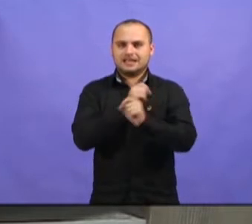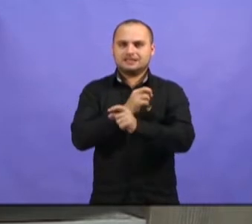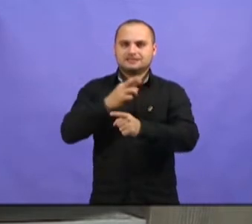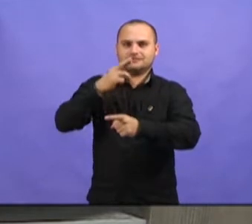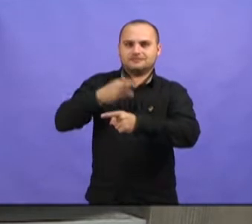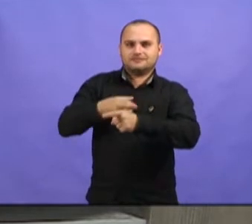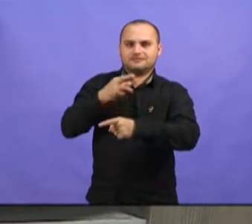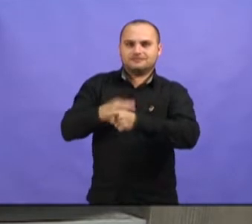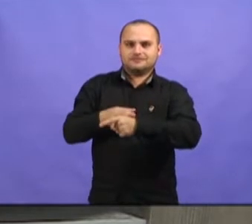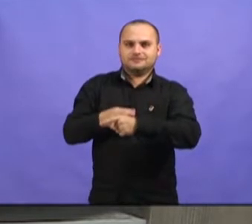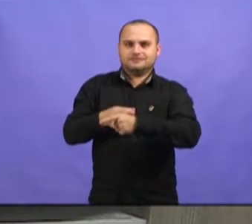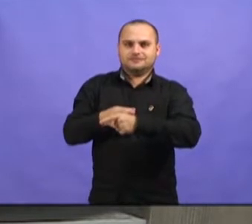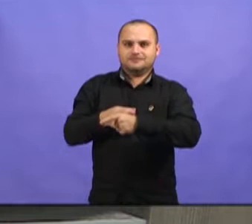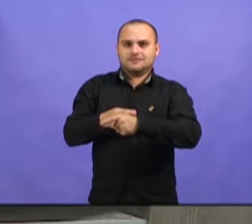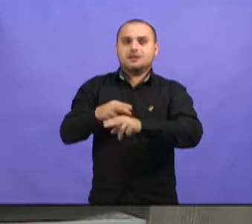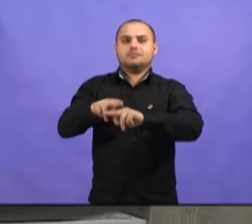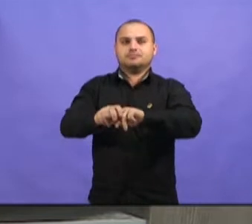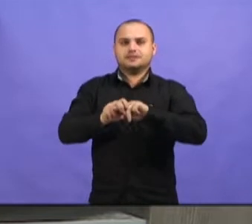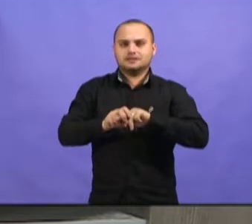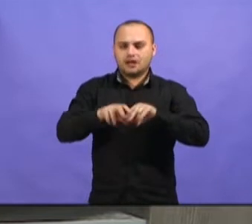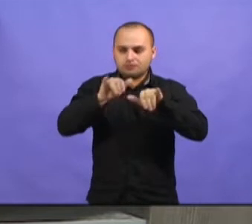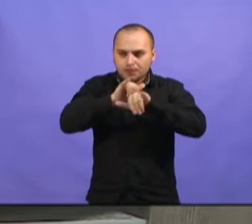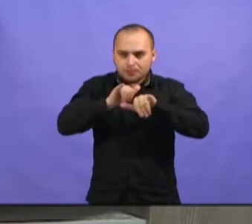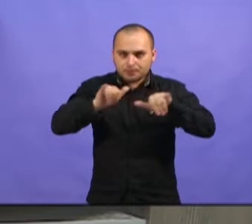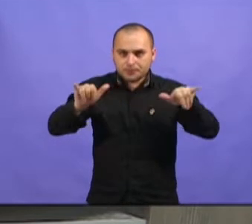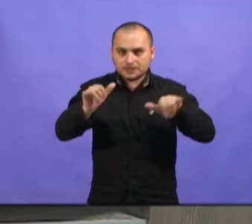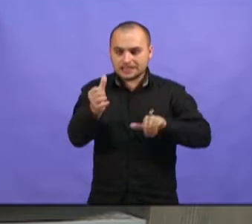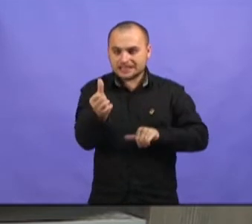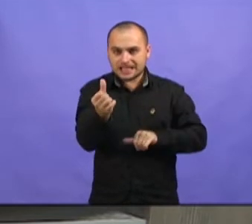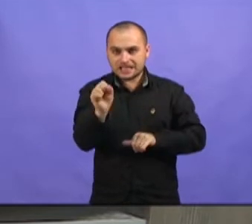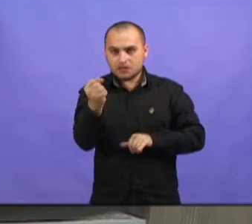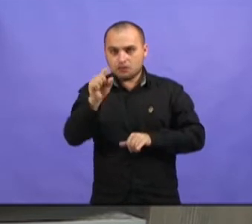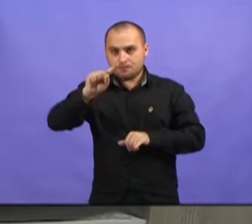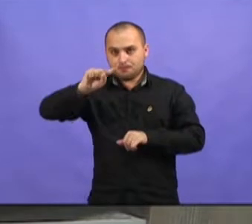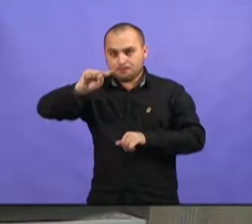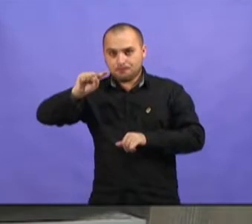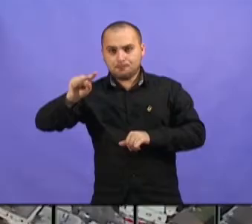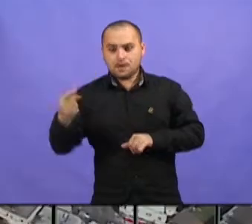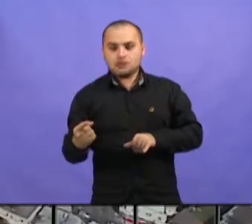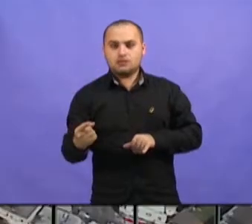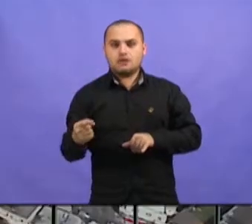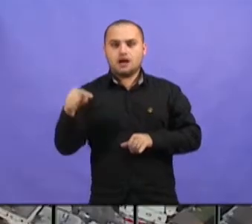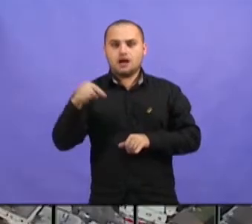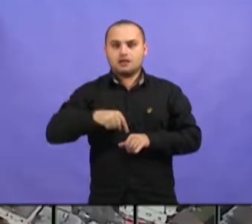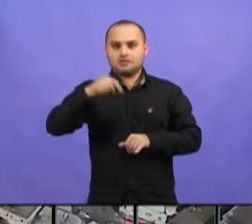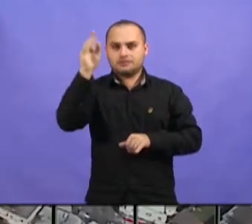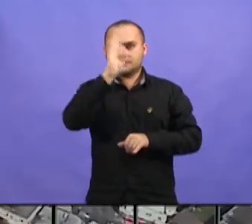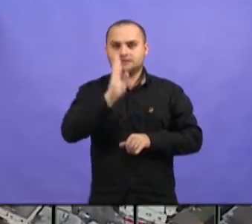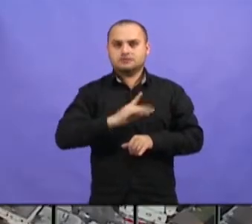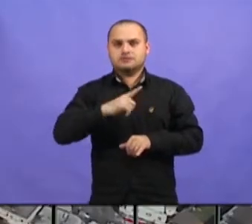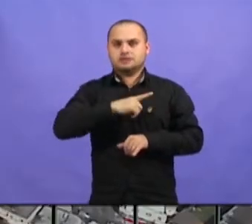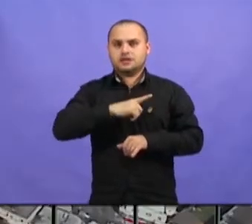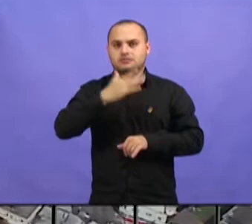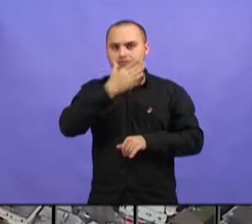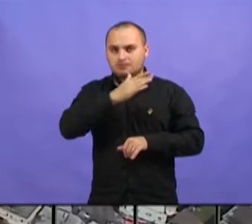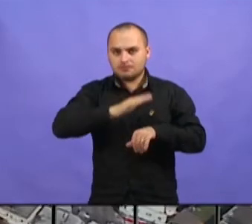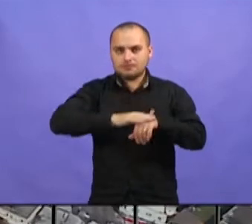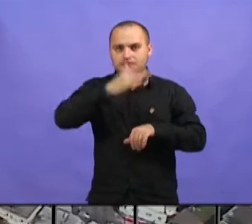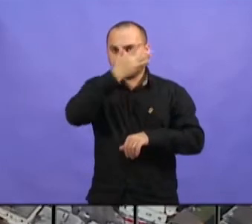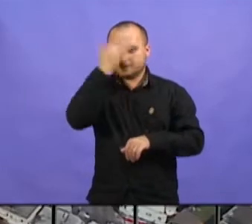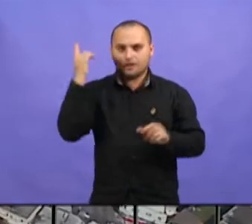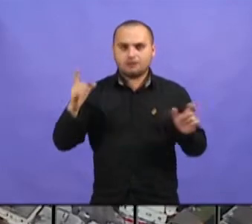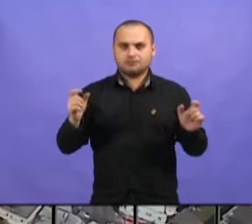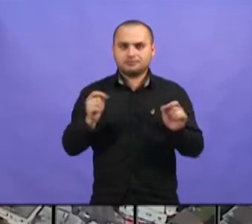comentado e esse número de 68 mil novos casos no país, né? Então é